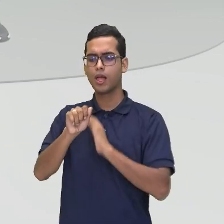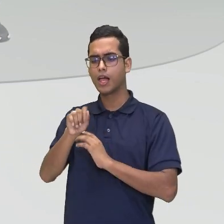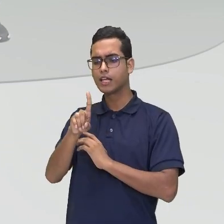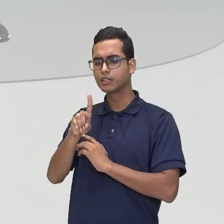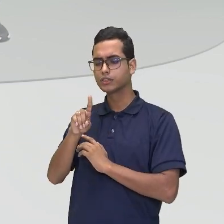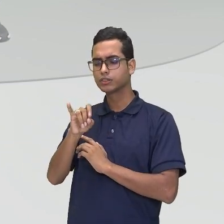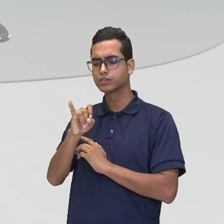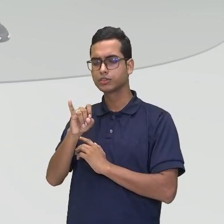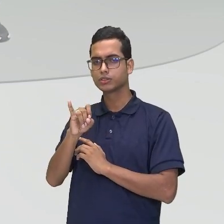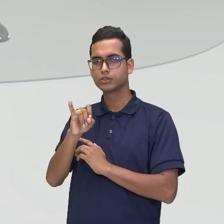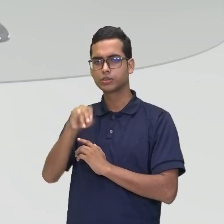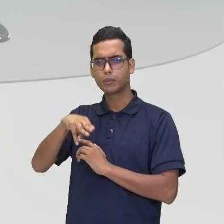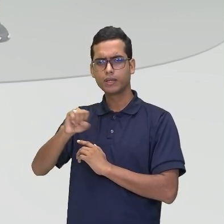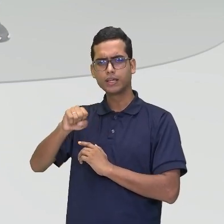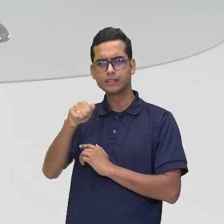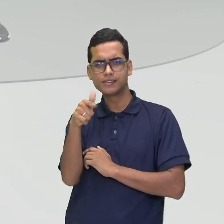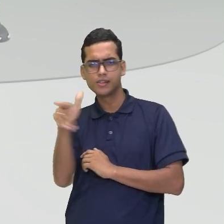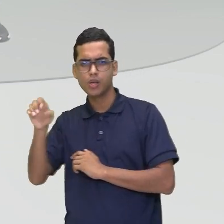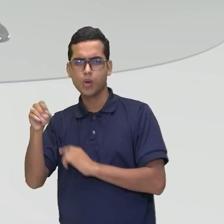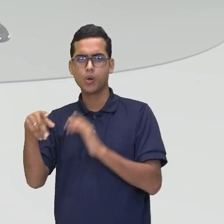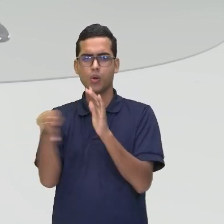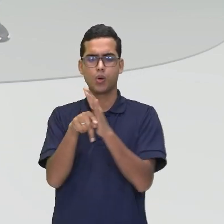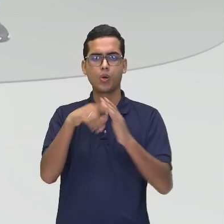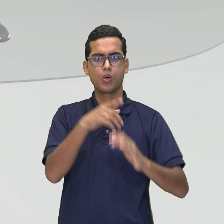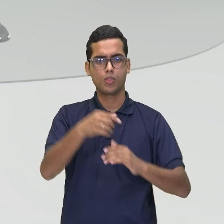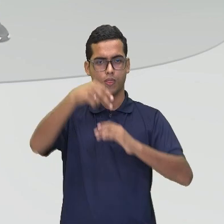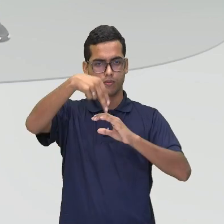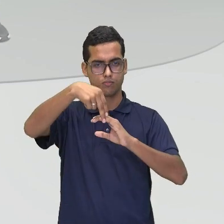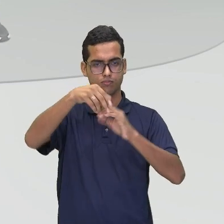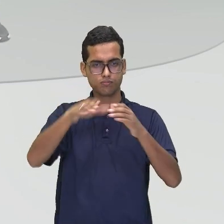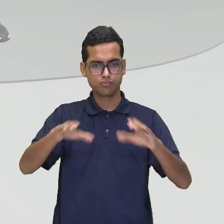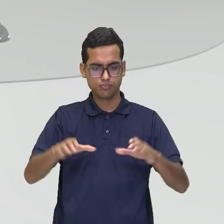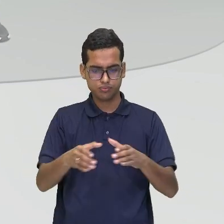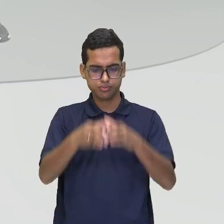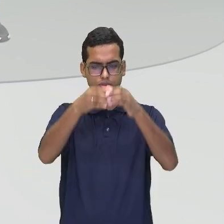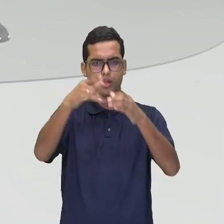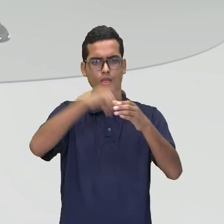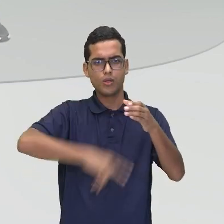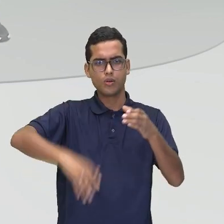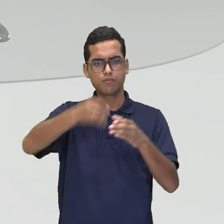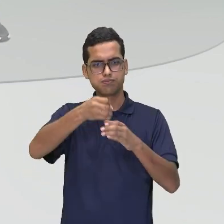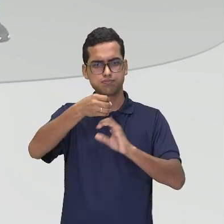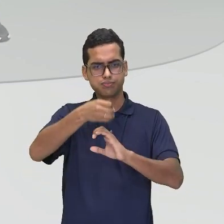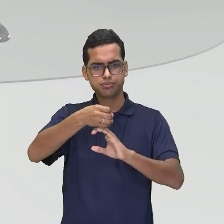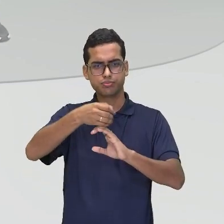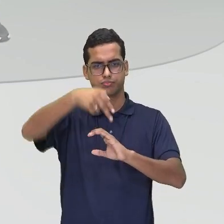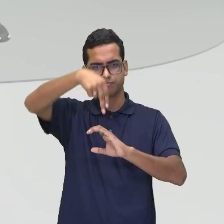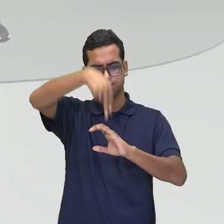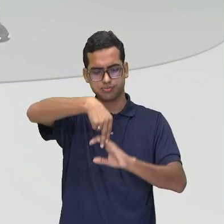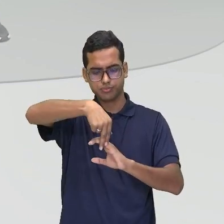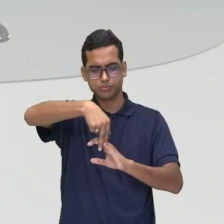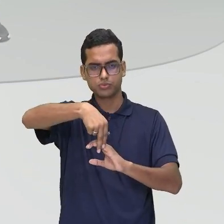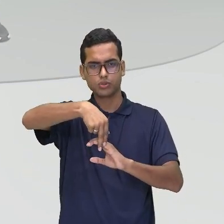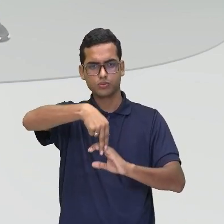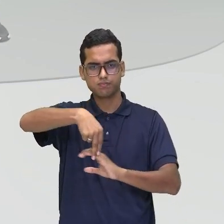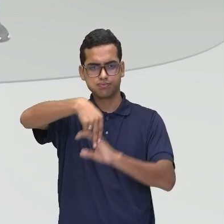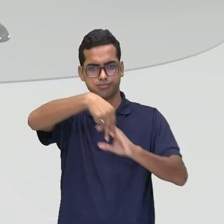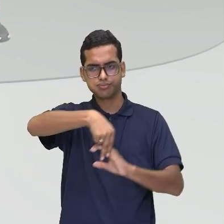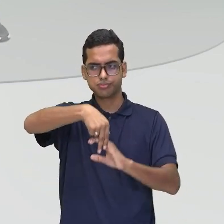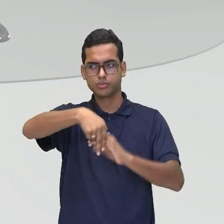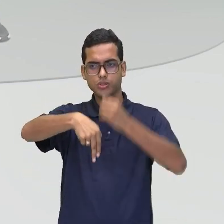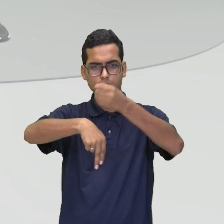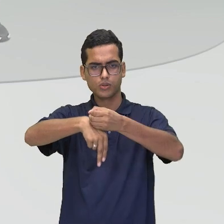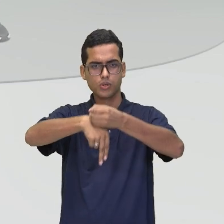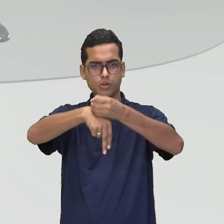o pistão ele aspira, a válvula é aberta e o pistão aspira uma mistura de ar e combustível, tá certo? Logo na